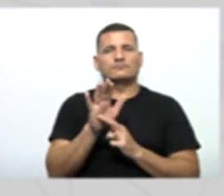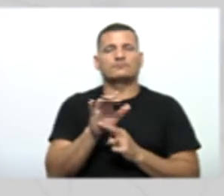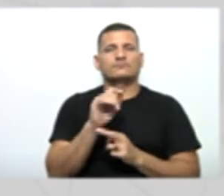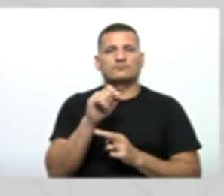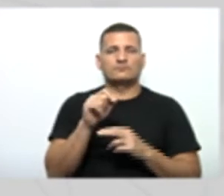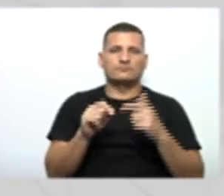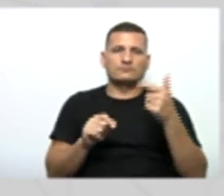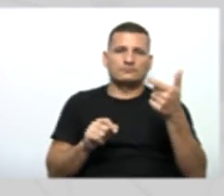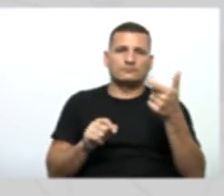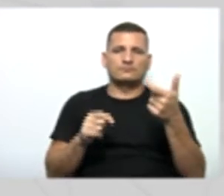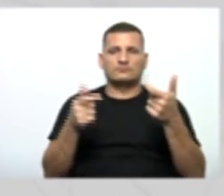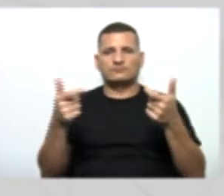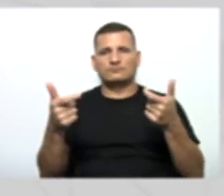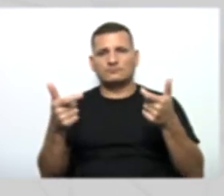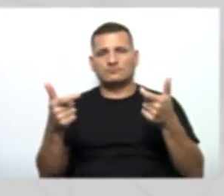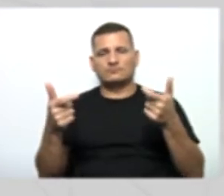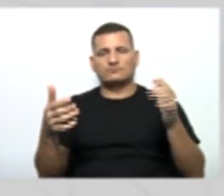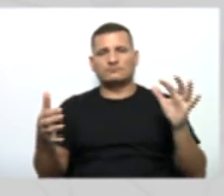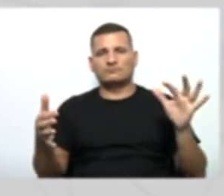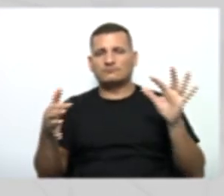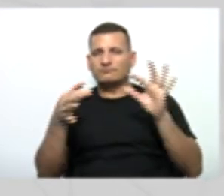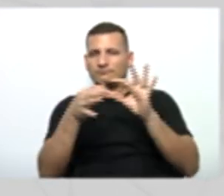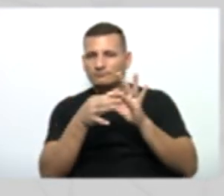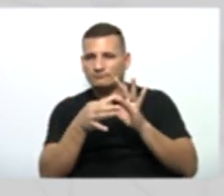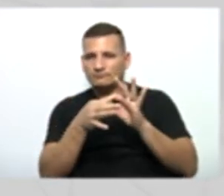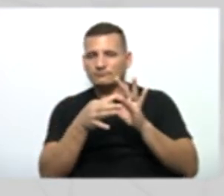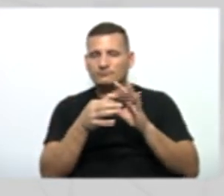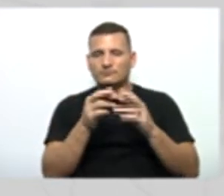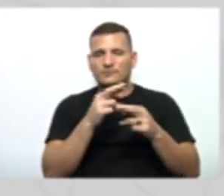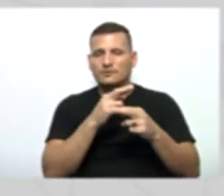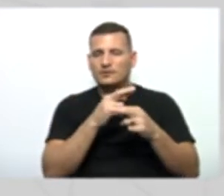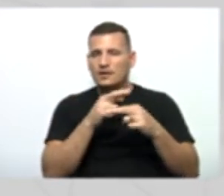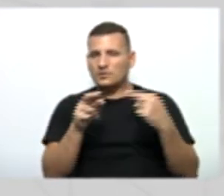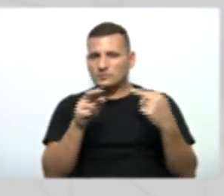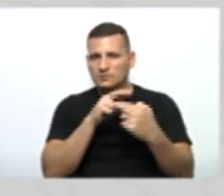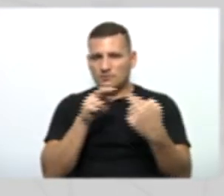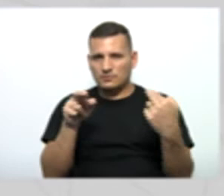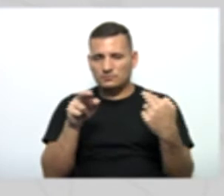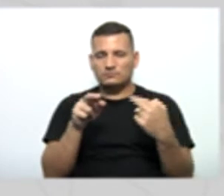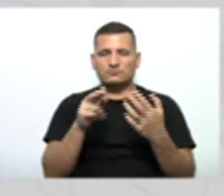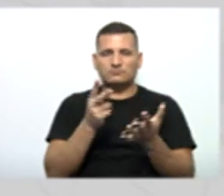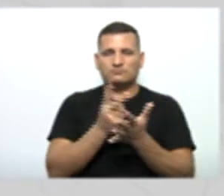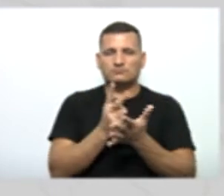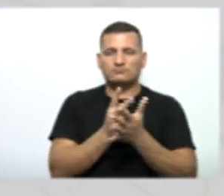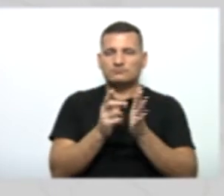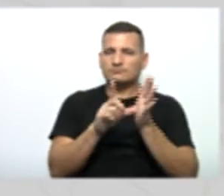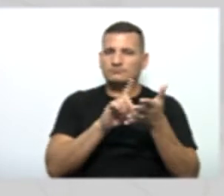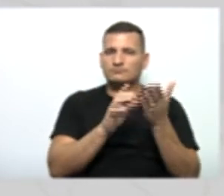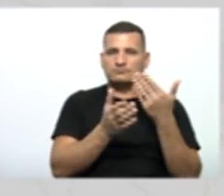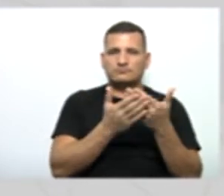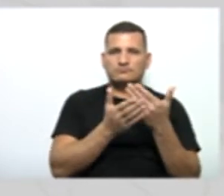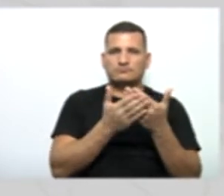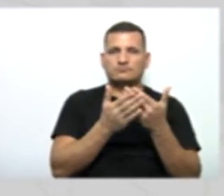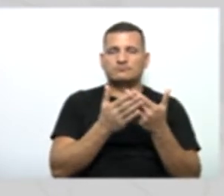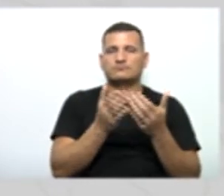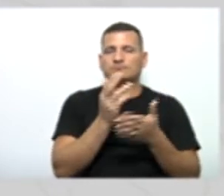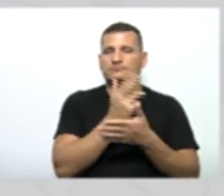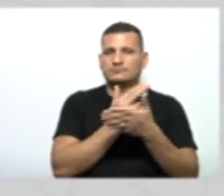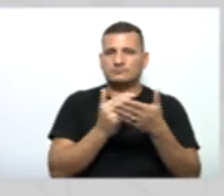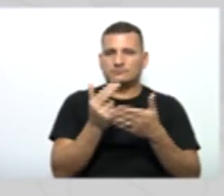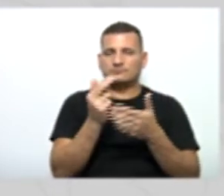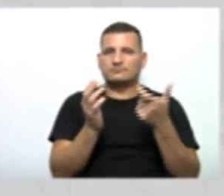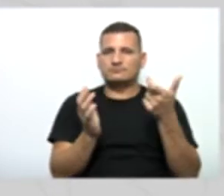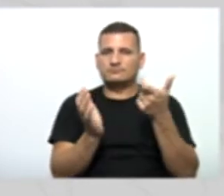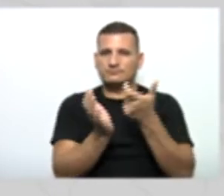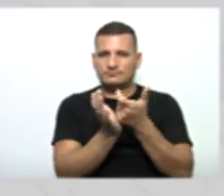classes que possuem uma ou outra. É o mesmo relacionamento lá que a gente estudou agora sobre de diagrama de classe,